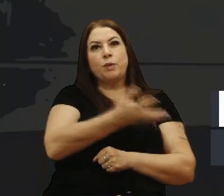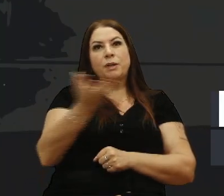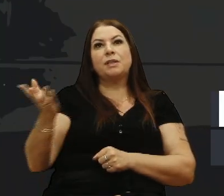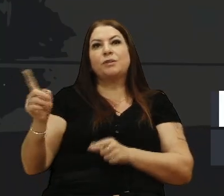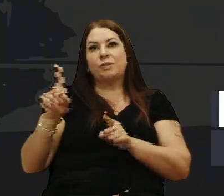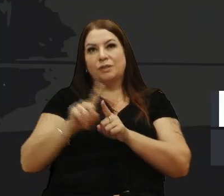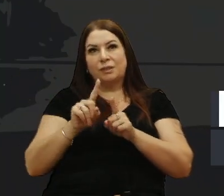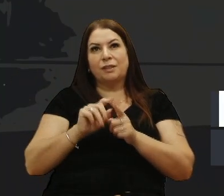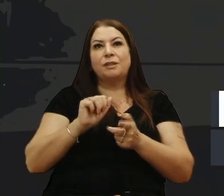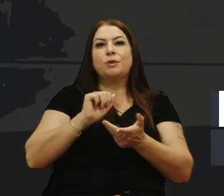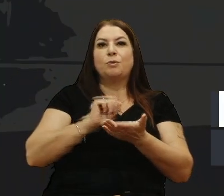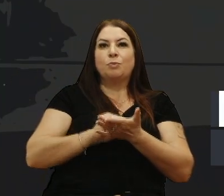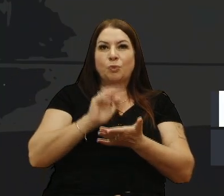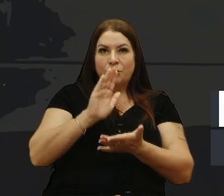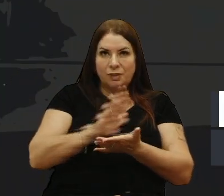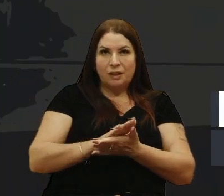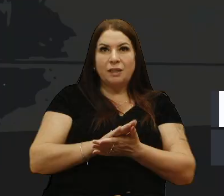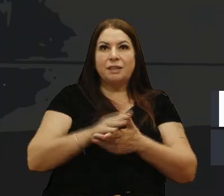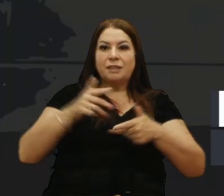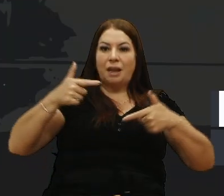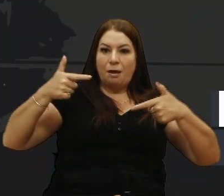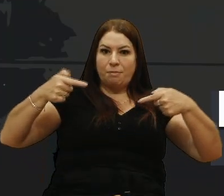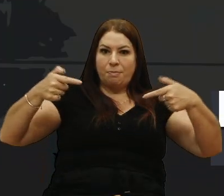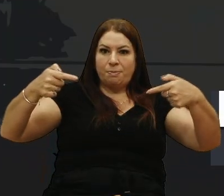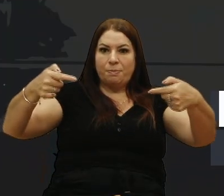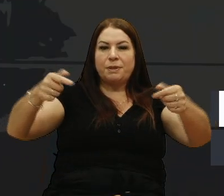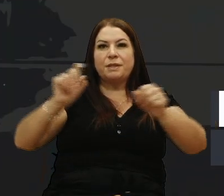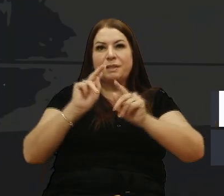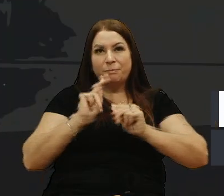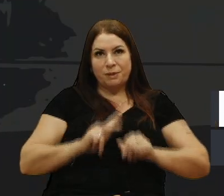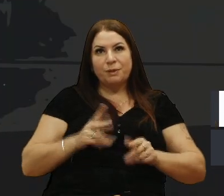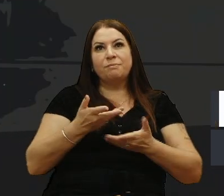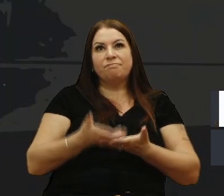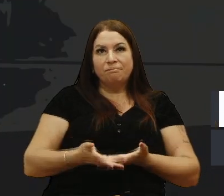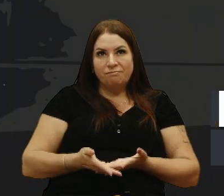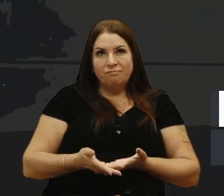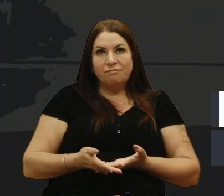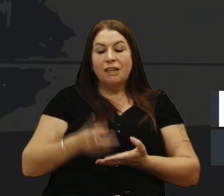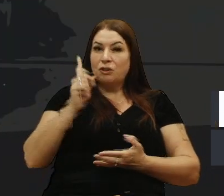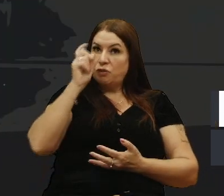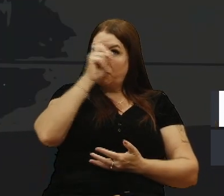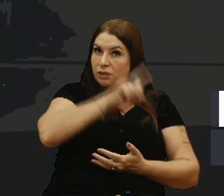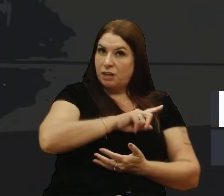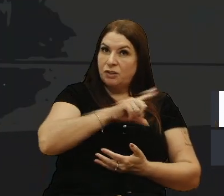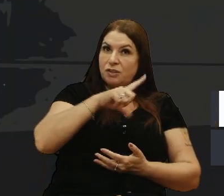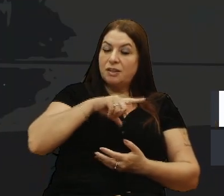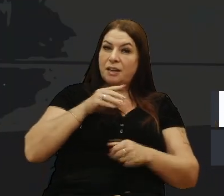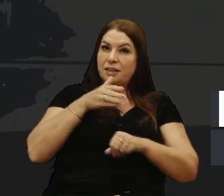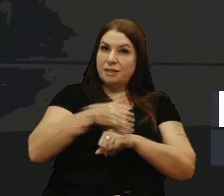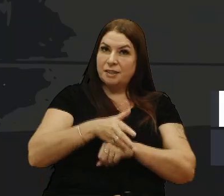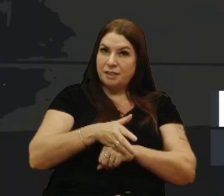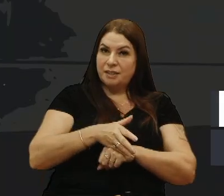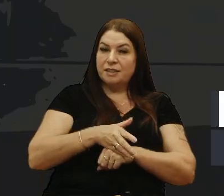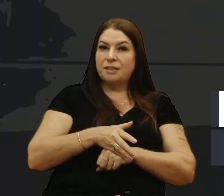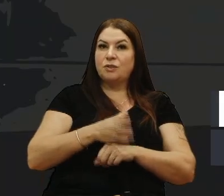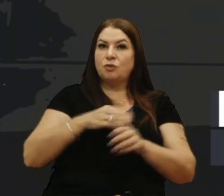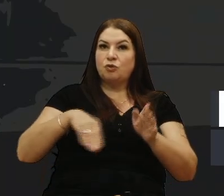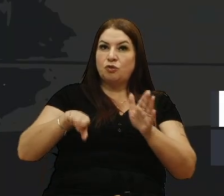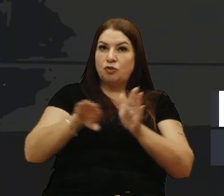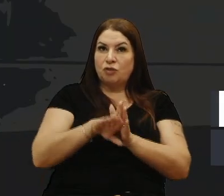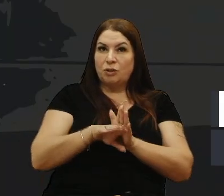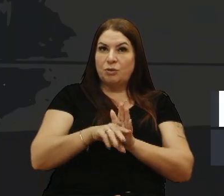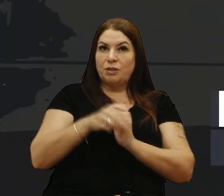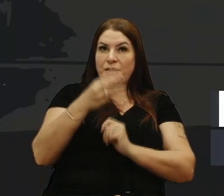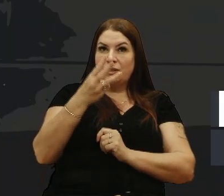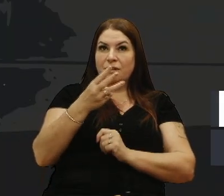tem multado, né? Esses radares têm multado as pessoas, a dificuldade de ter acesso a isso, quando chega 3,